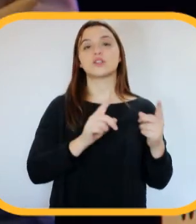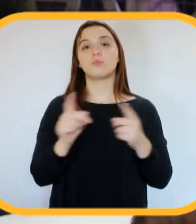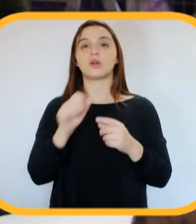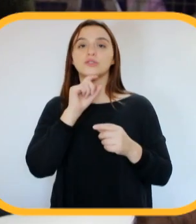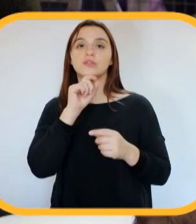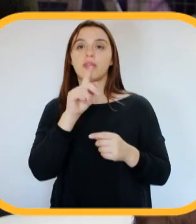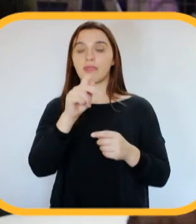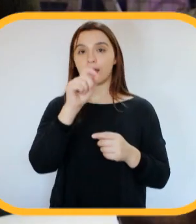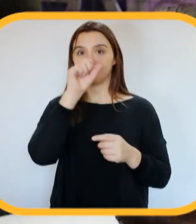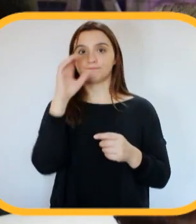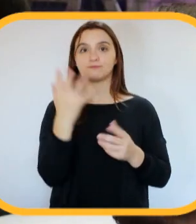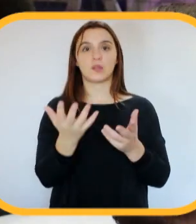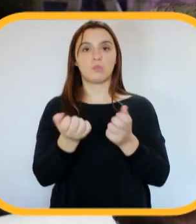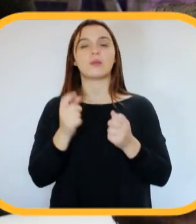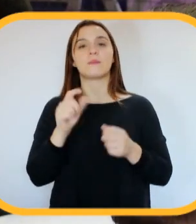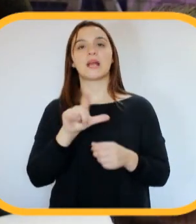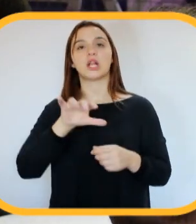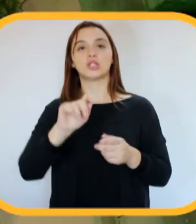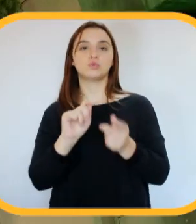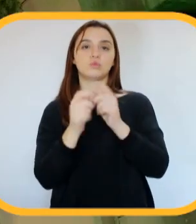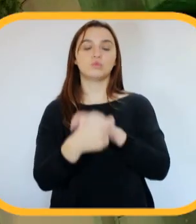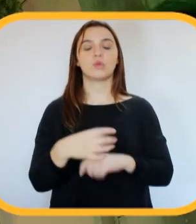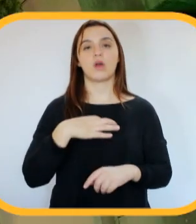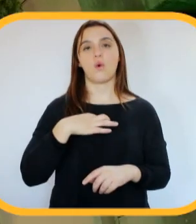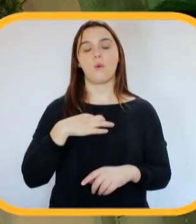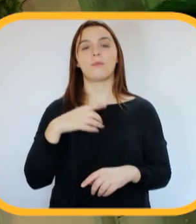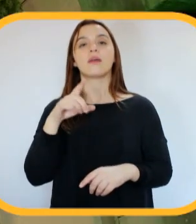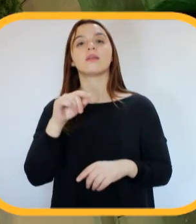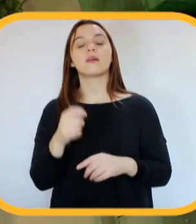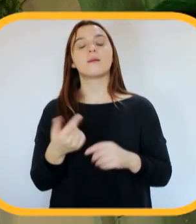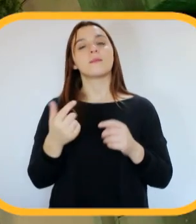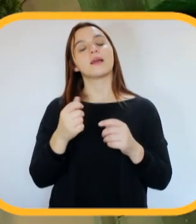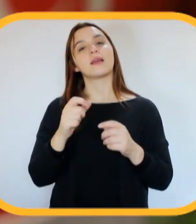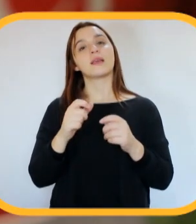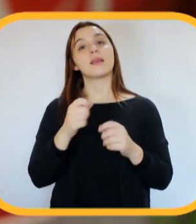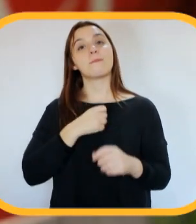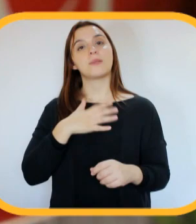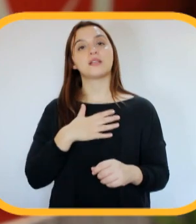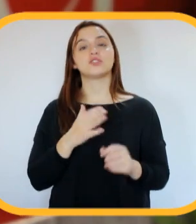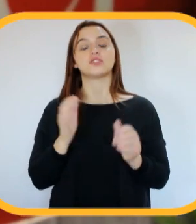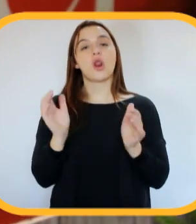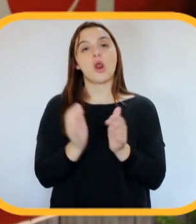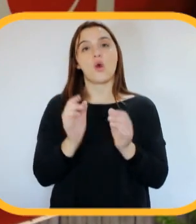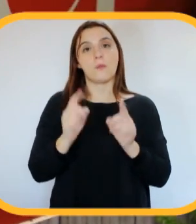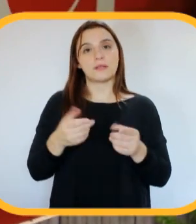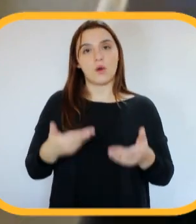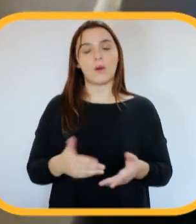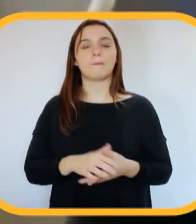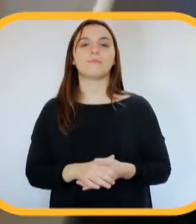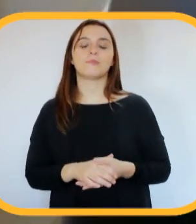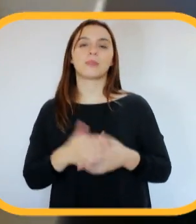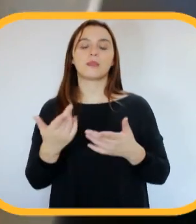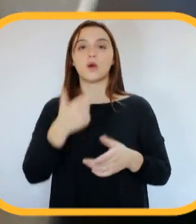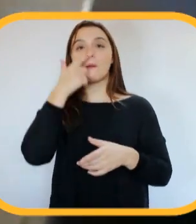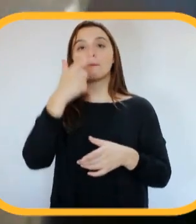de transporte mais ecológicos até à transformação de lixo em material têxtil. E algumas pequenas empresas começam já a tomar medidas. Portanto,